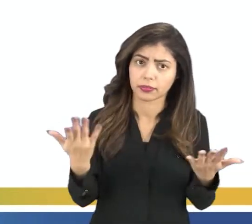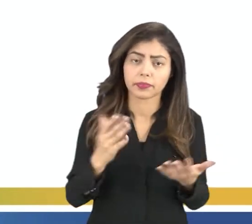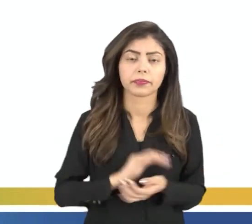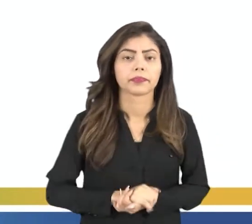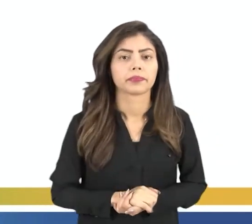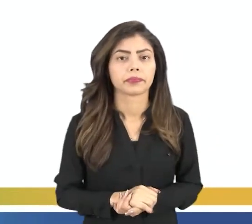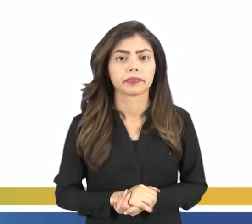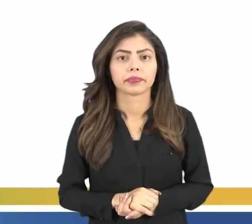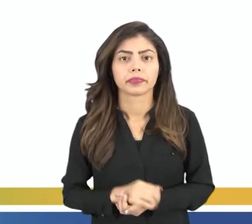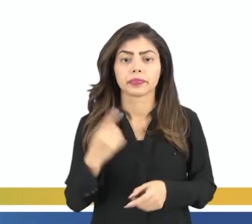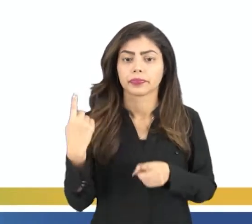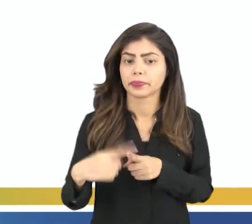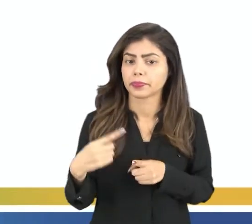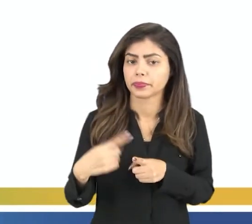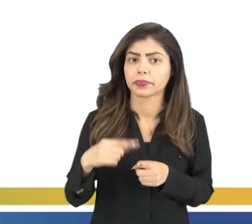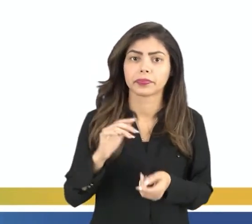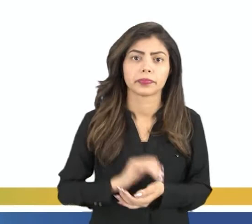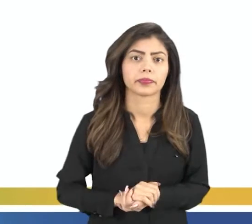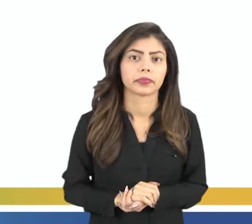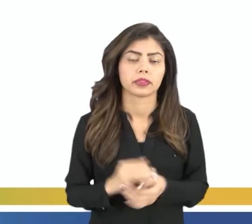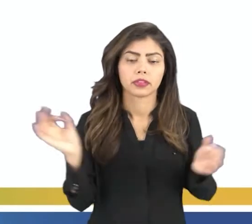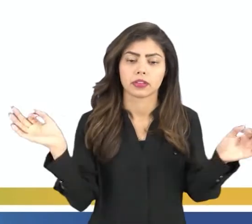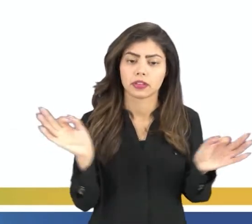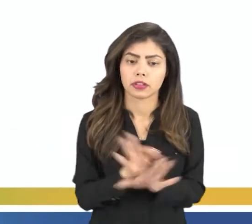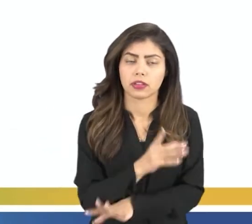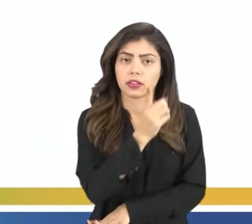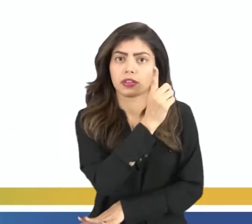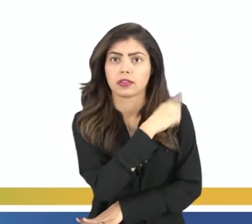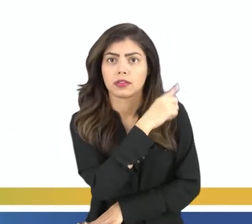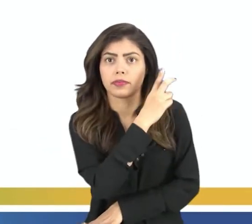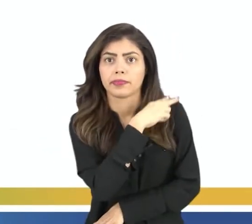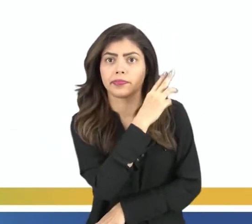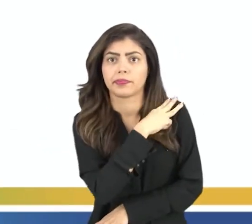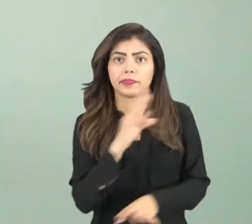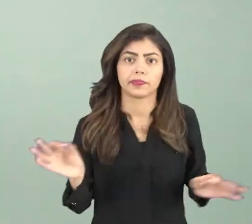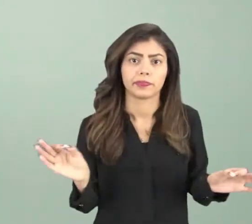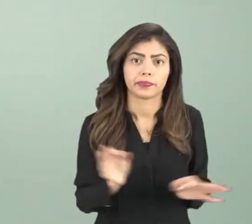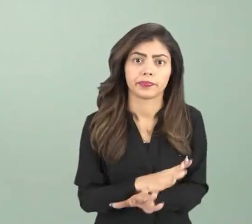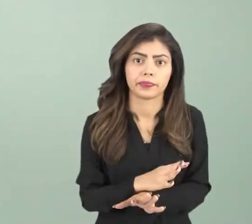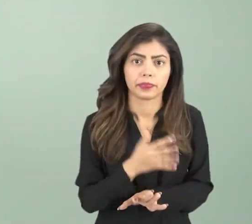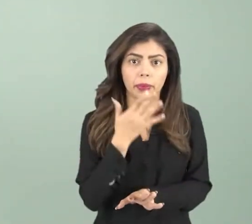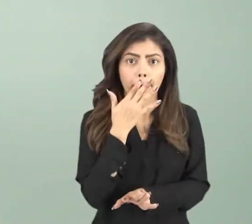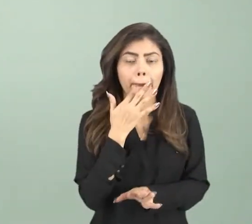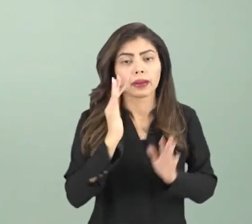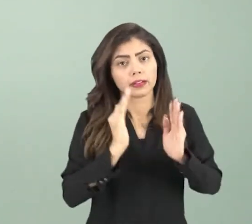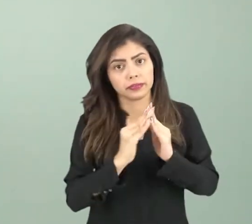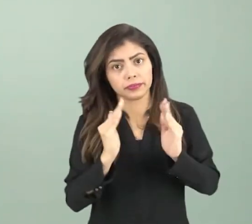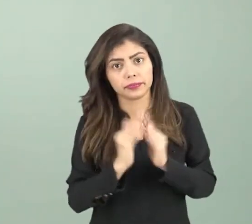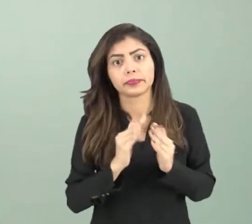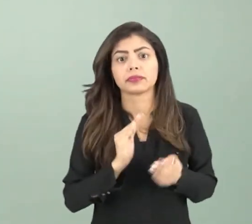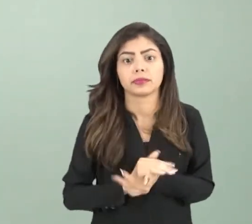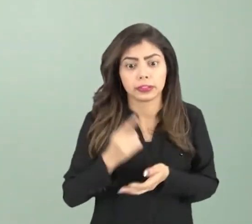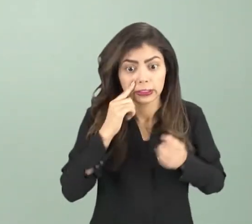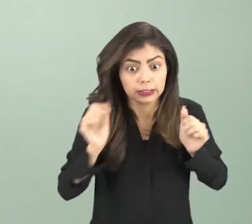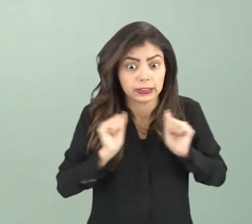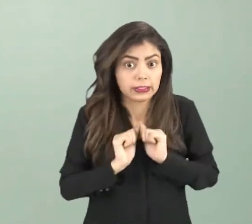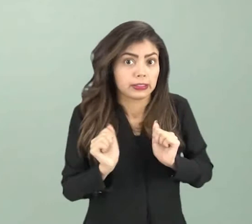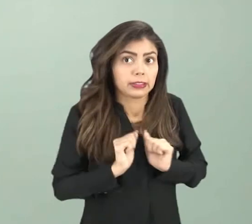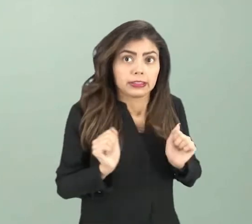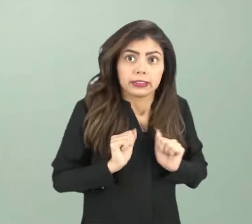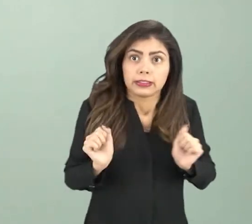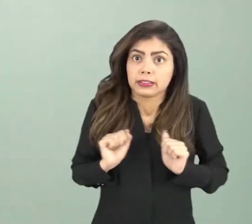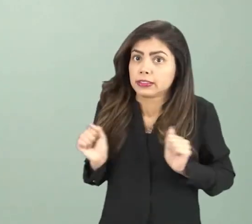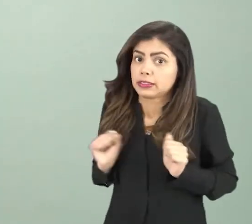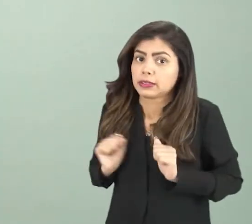vocês. Por quê? Vocês estão terminando o ensino médio, vocês estão aí nessa pandemia, estão em casas, ociosos. É o momento de